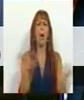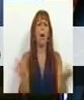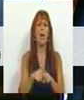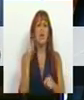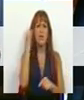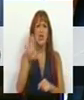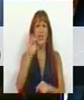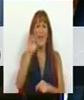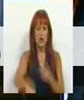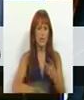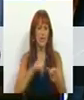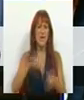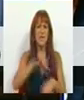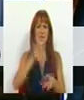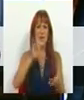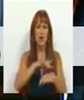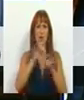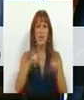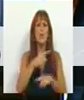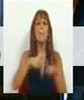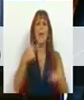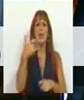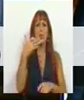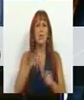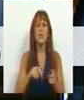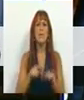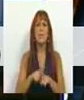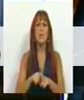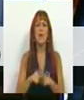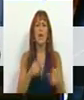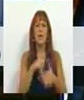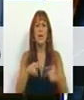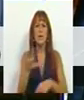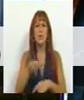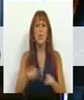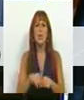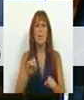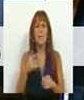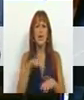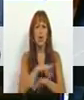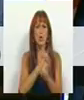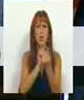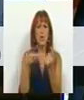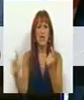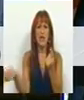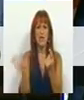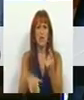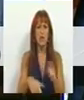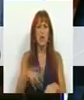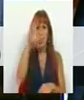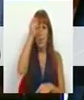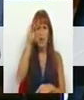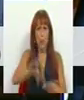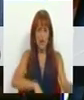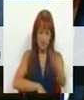10 especialidades. Centro Hospitalar, peço desculpa, do Médio Tejo, lidera rácio nacional de primeiras consultas externa, novembro do